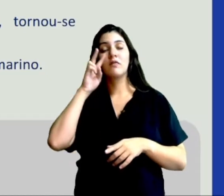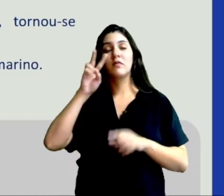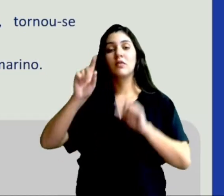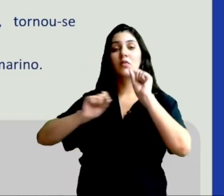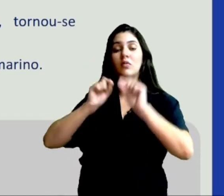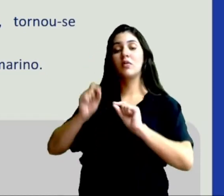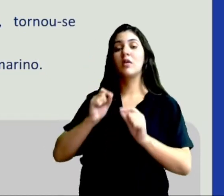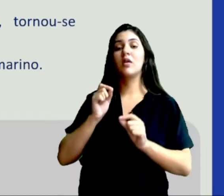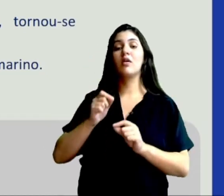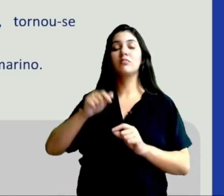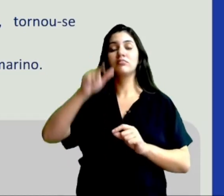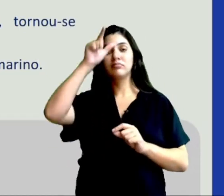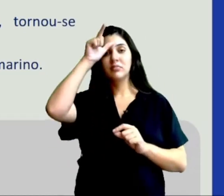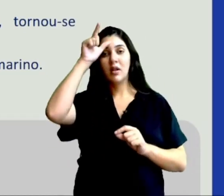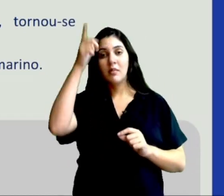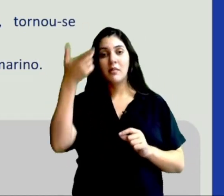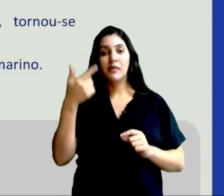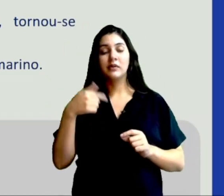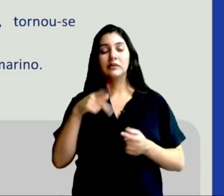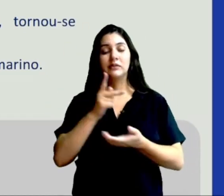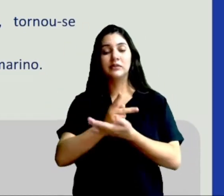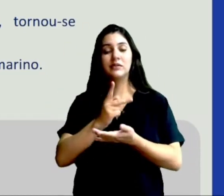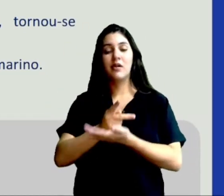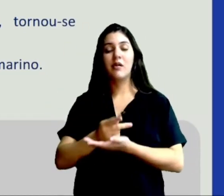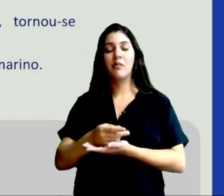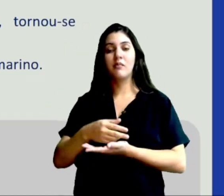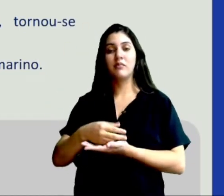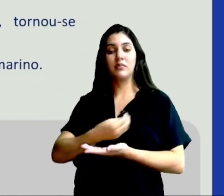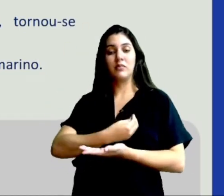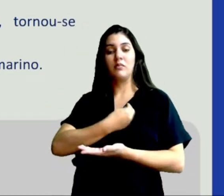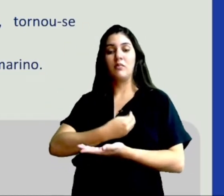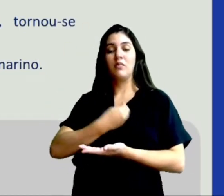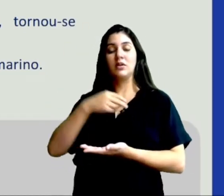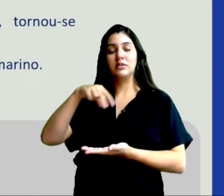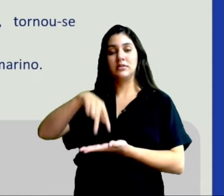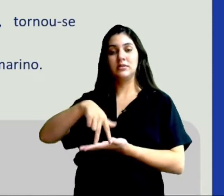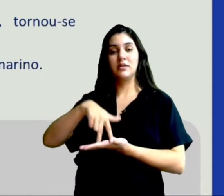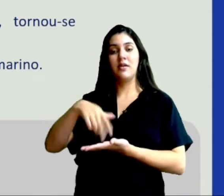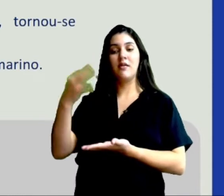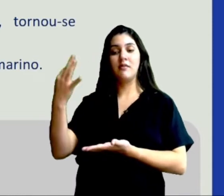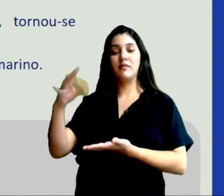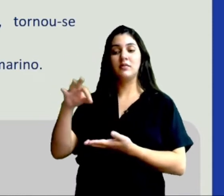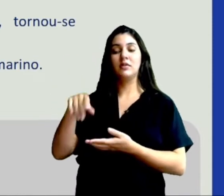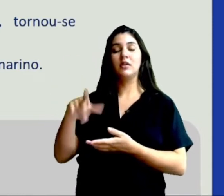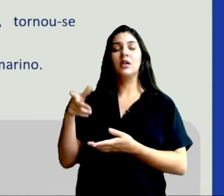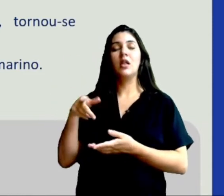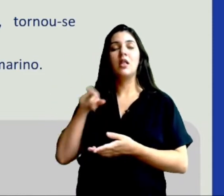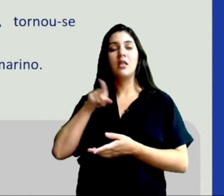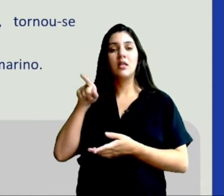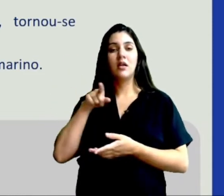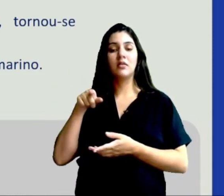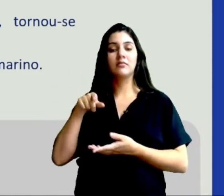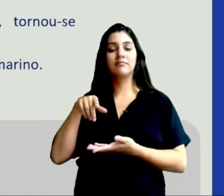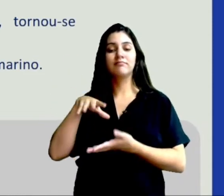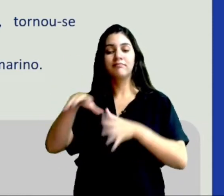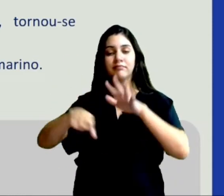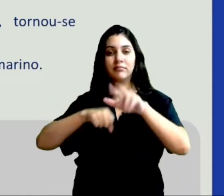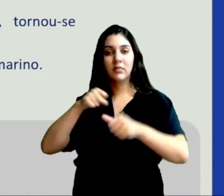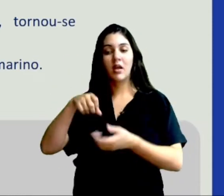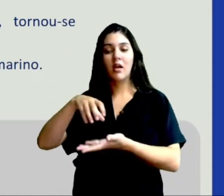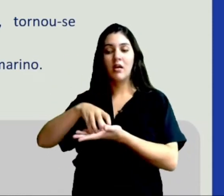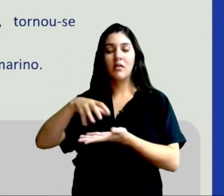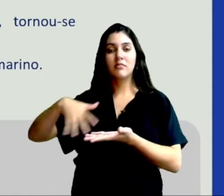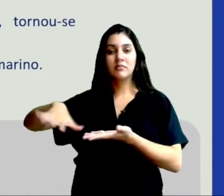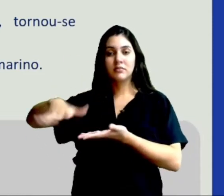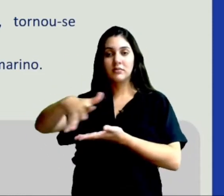britânicos, alemães, né, eles sempre tiveram presença, franceses sempre tiveram presenças ocupando essas ilhas que pouco a